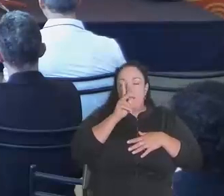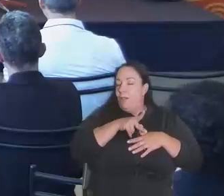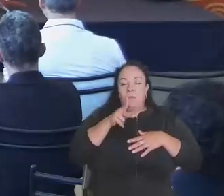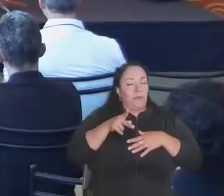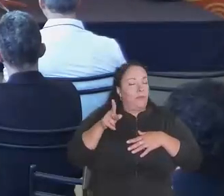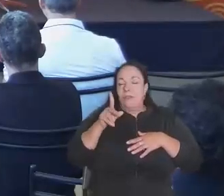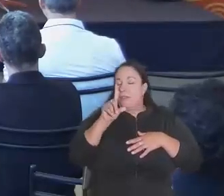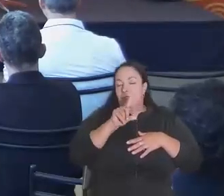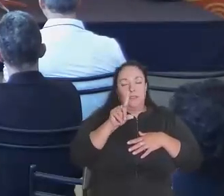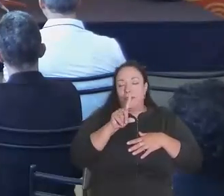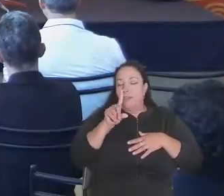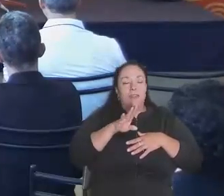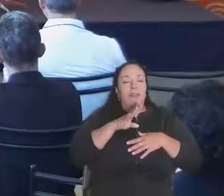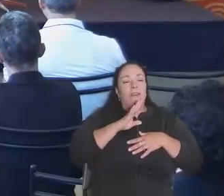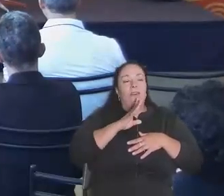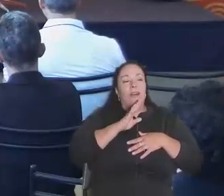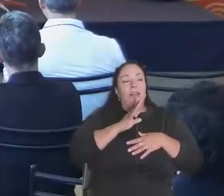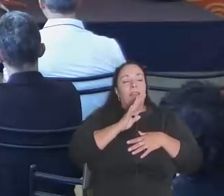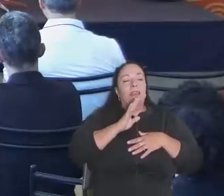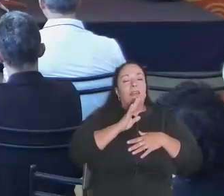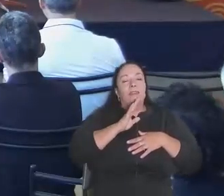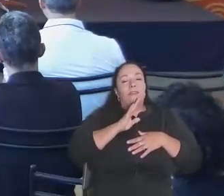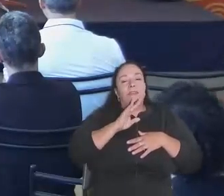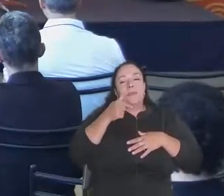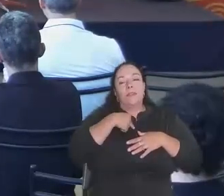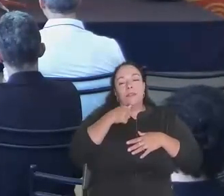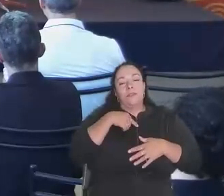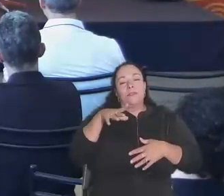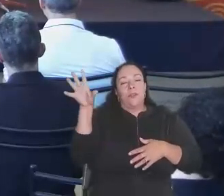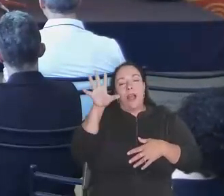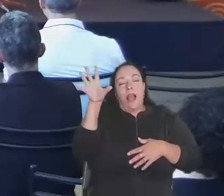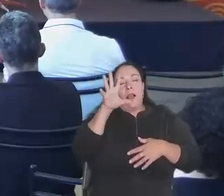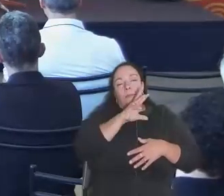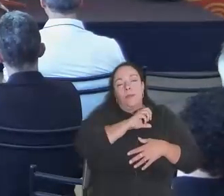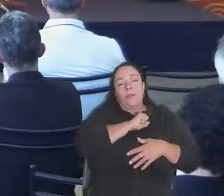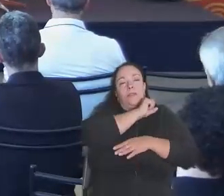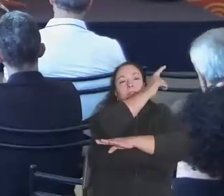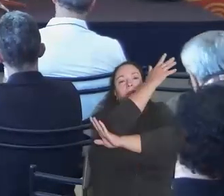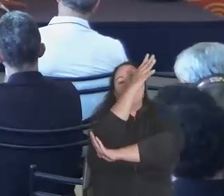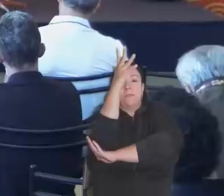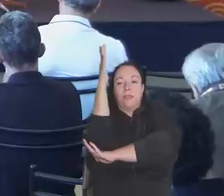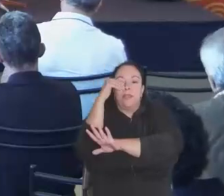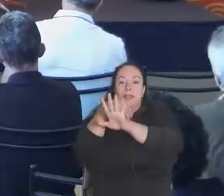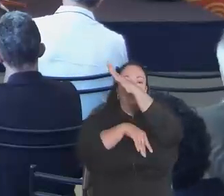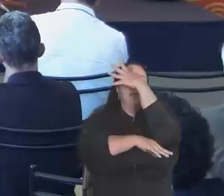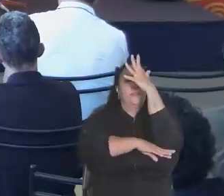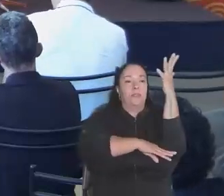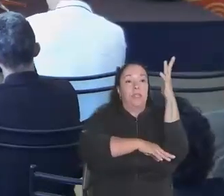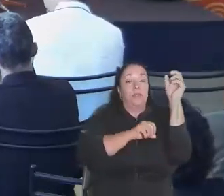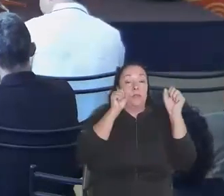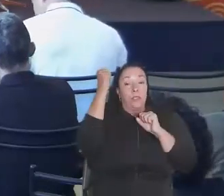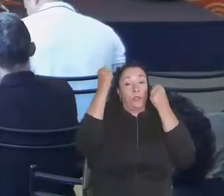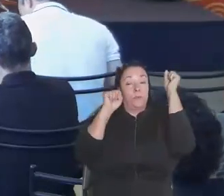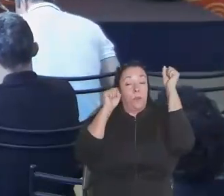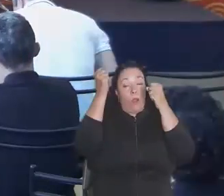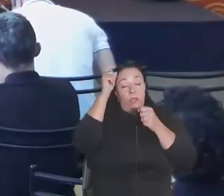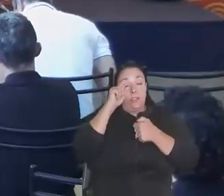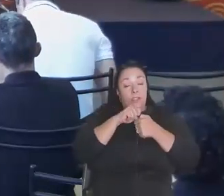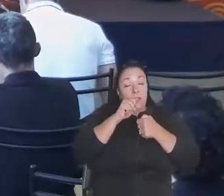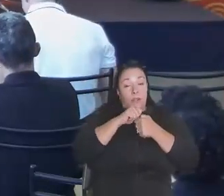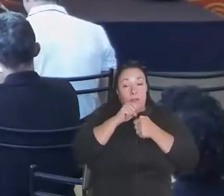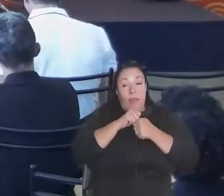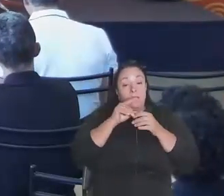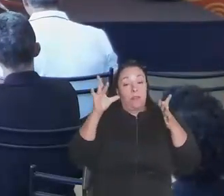conheço, mas sou completamente apaixonado pela natureza. Os esportes que eu gosto de praticar são ligados